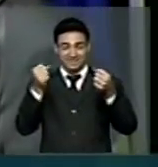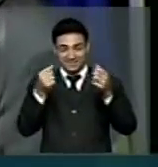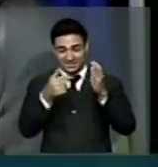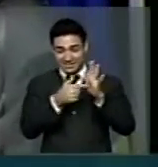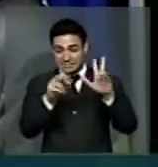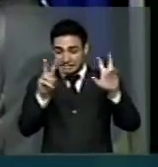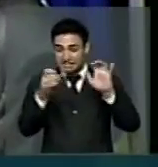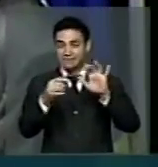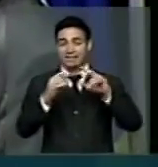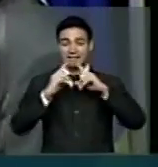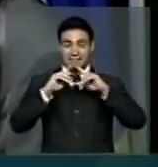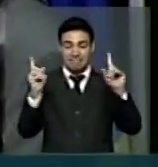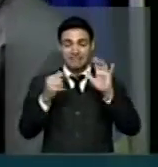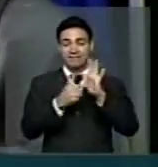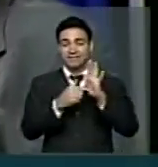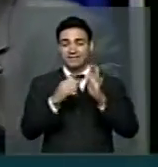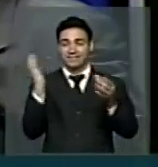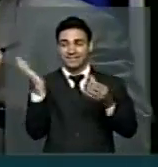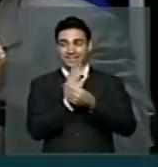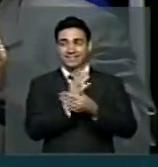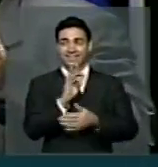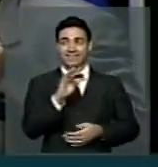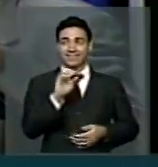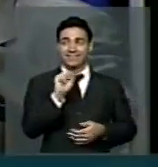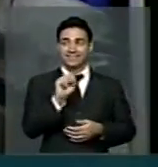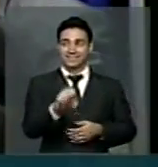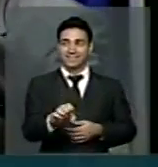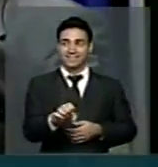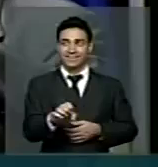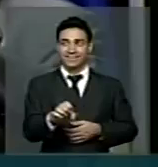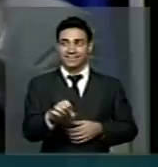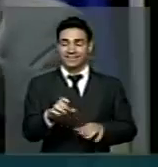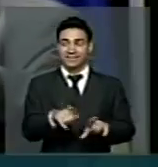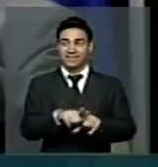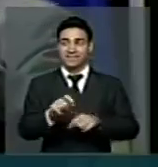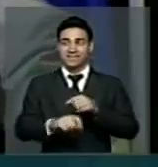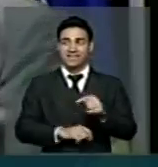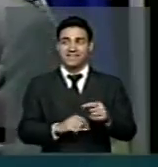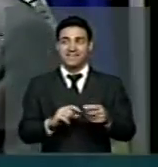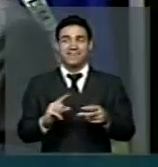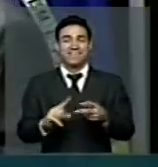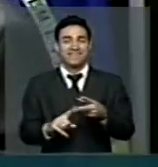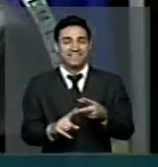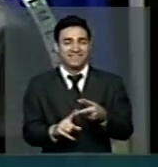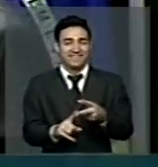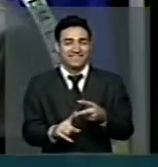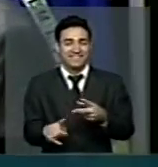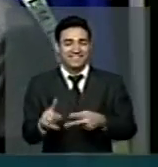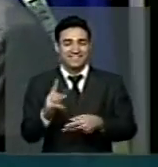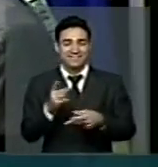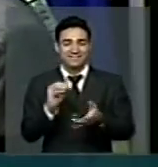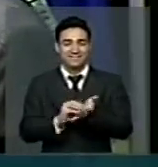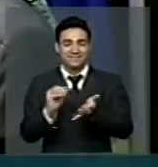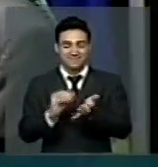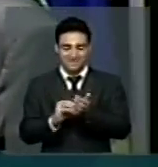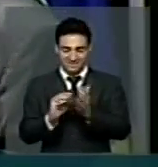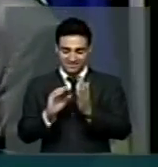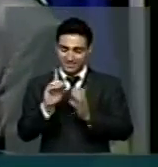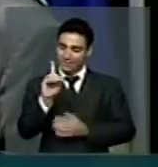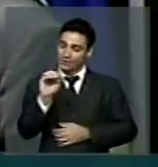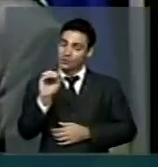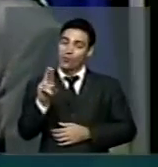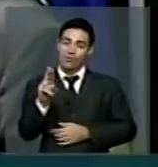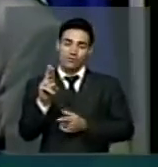e registro no TSE. Fizemos tudo isso faltando a publicação no Diário Oficial, porque